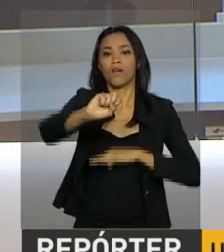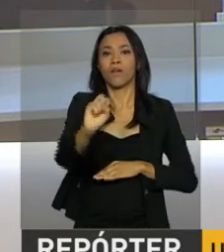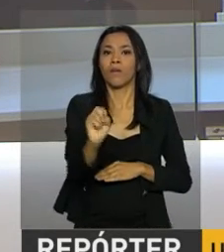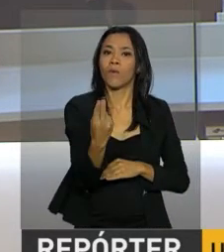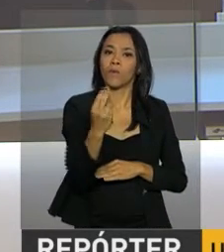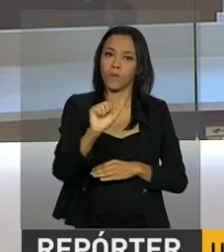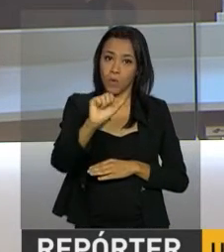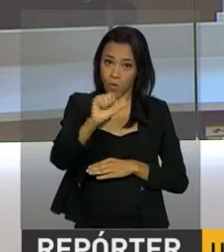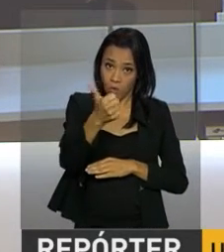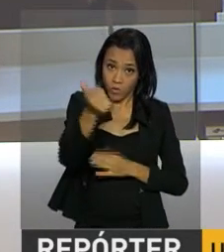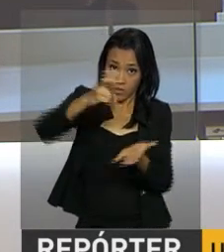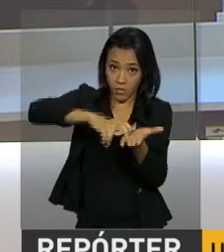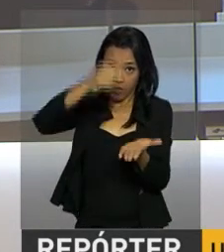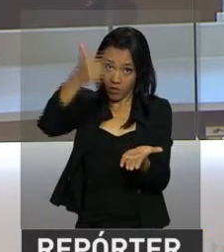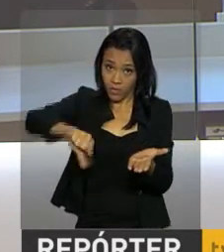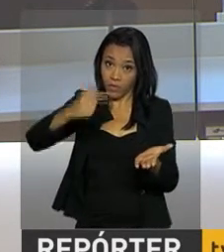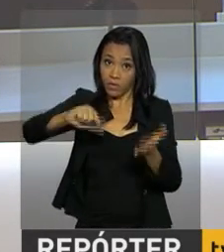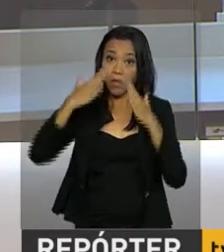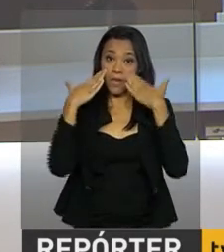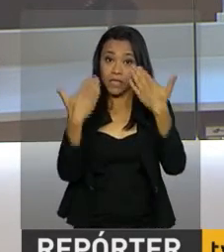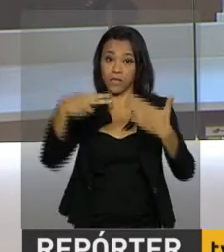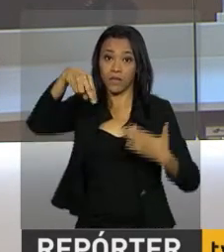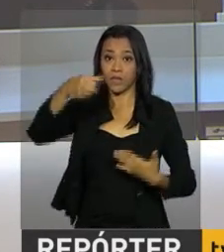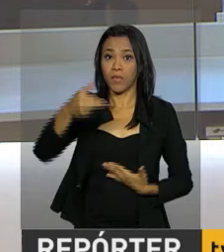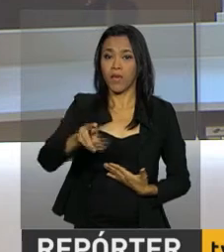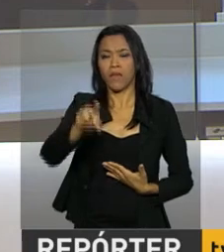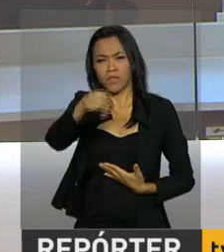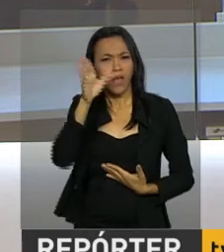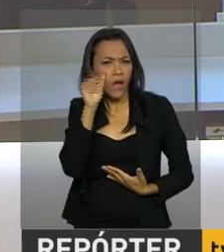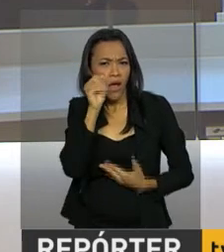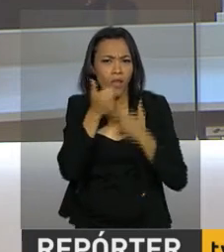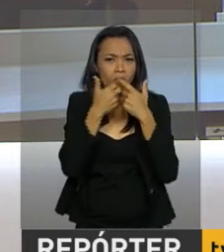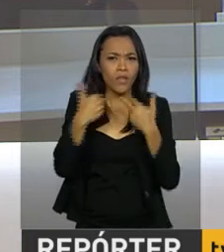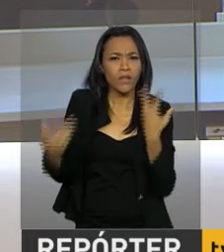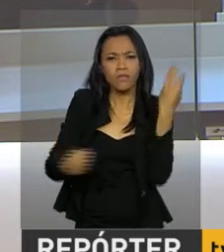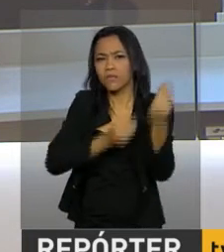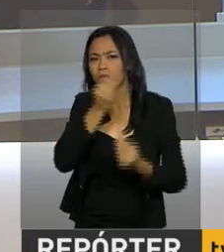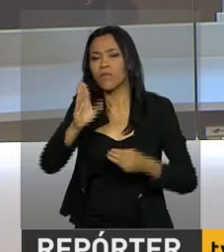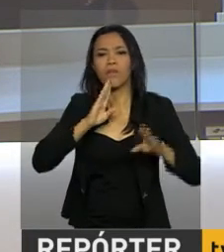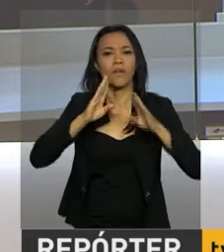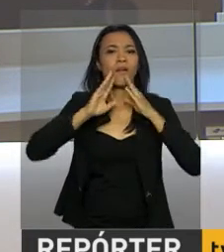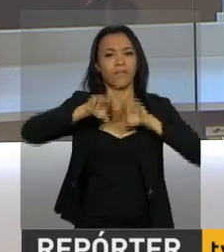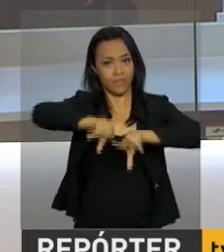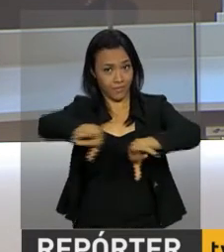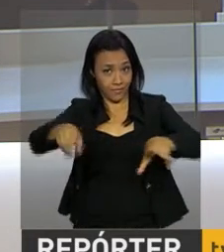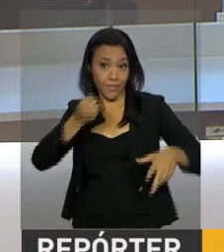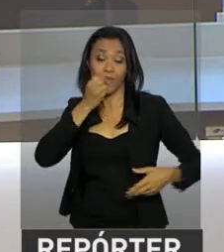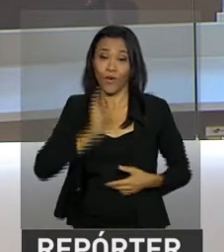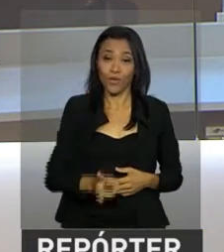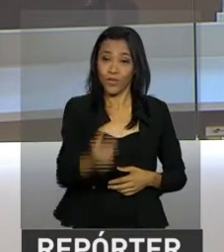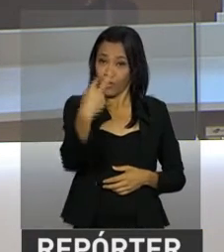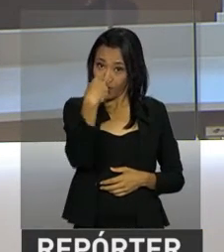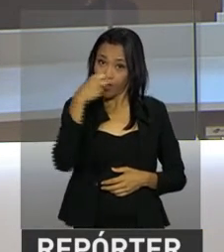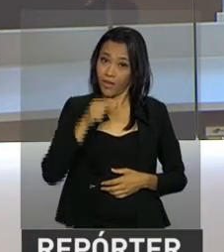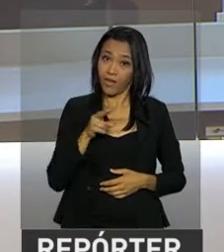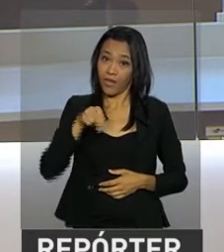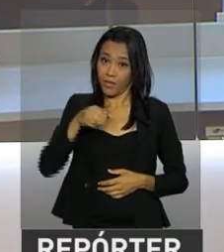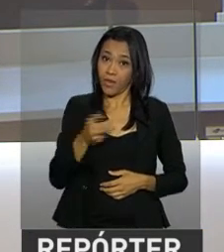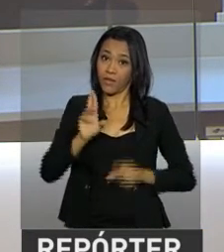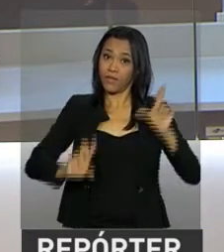na próxima edição do Repórter NBR. Acompanhe também as novidades em nossas redes sociais. Continue com a gente